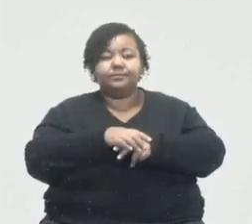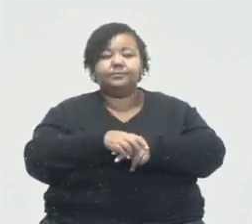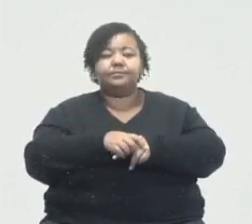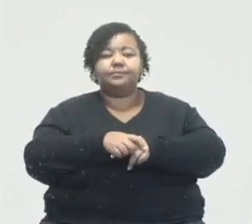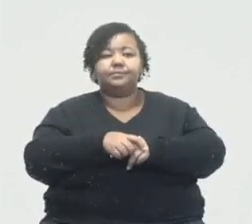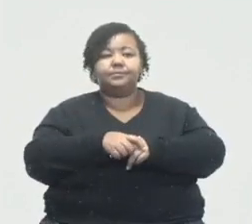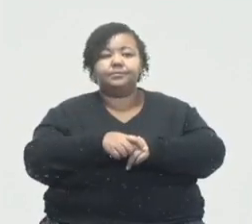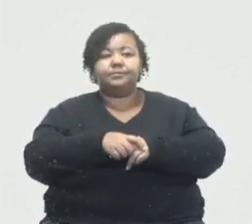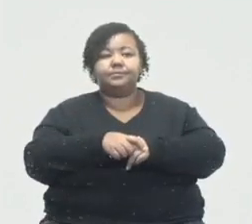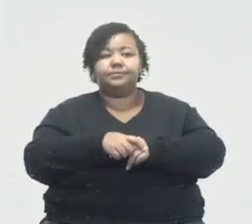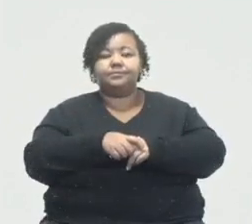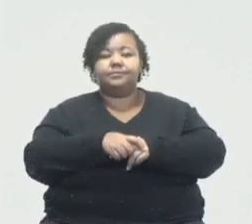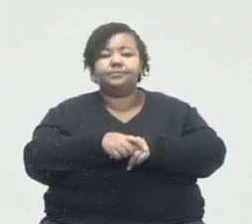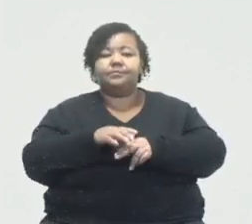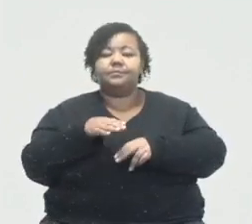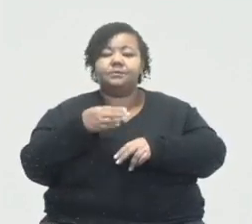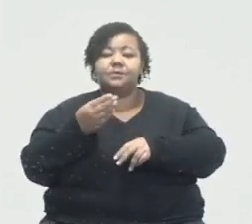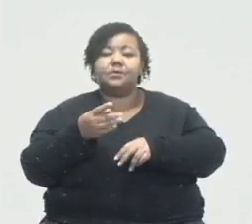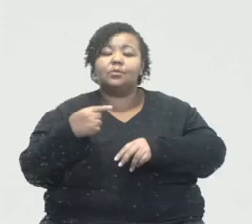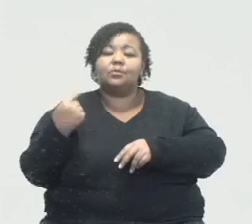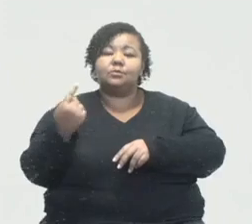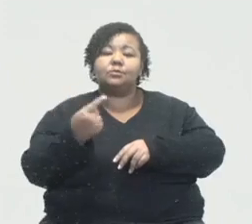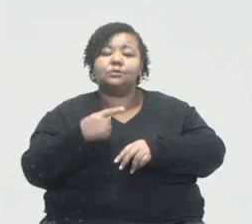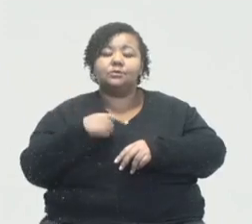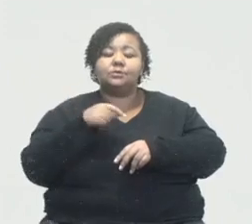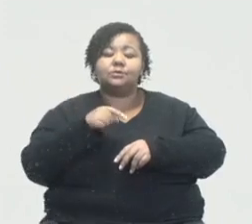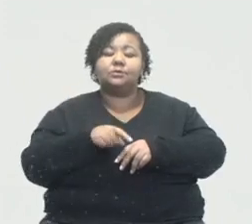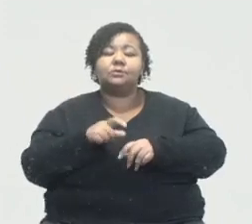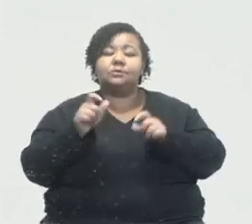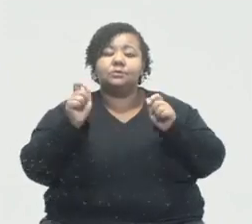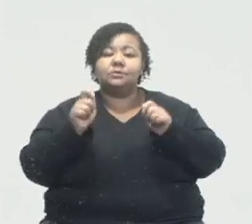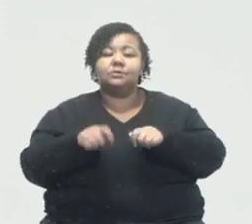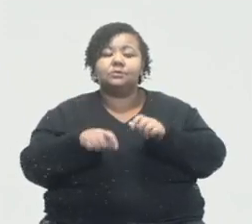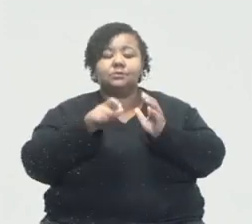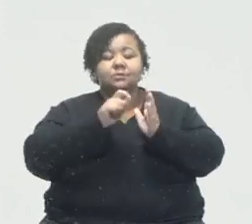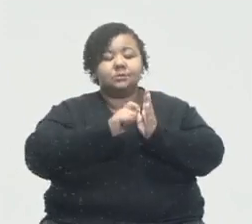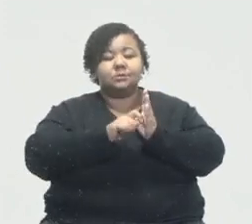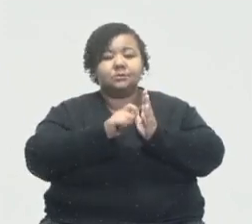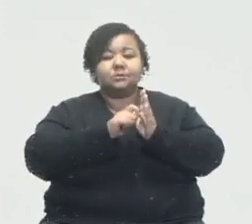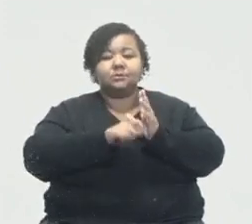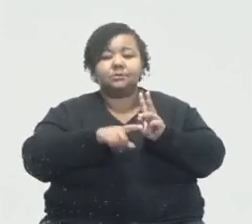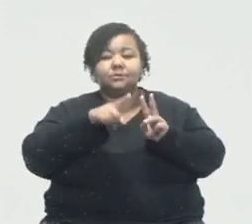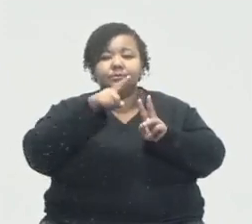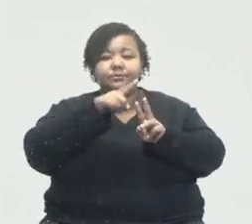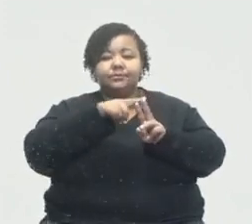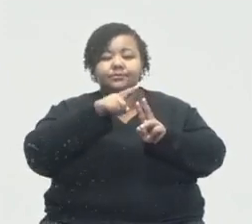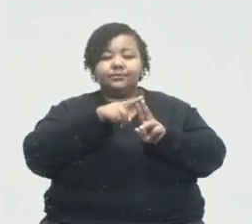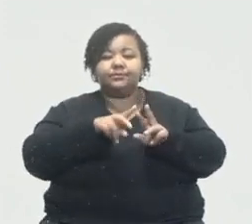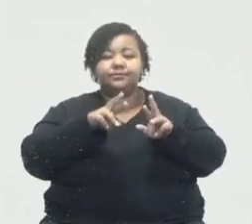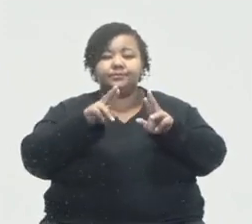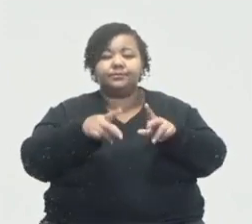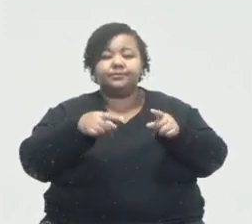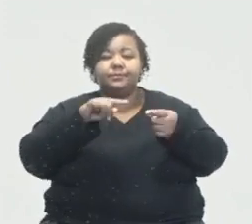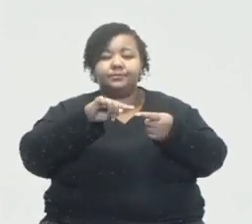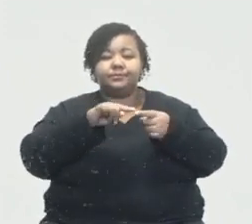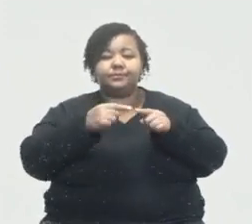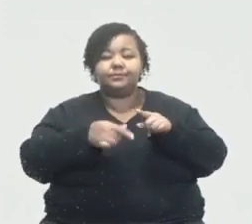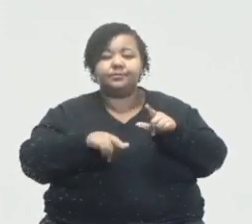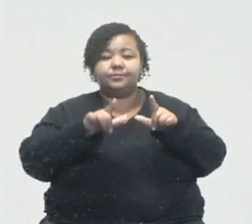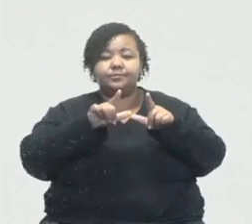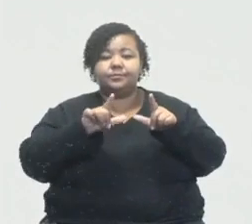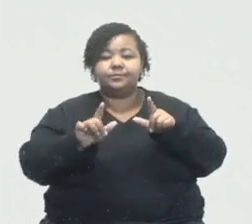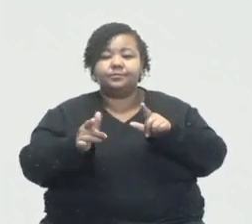desse caso. Então, nós temos o quê? Se é possível escrever um vetor como combinação linear